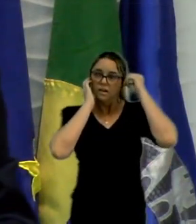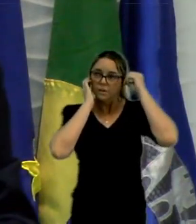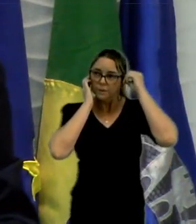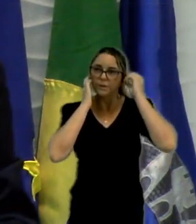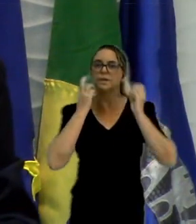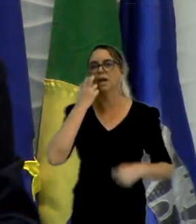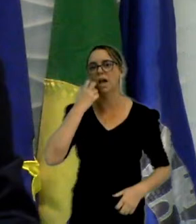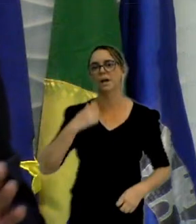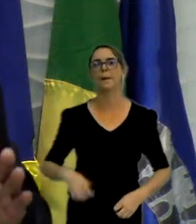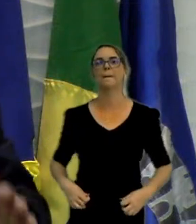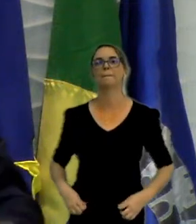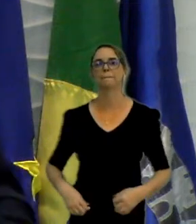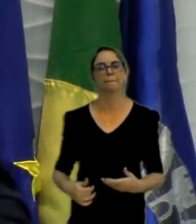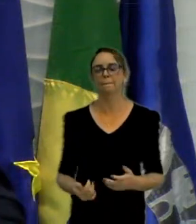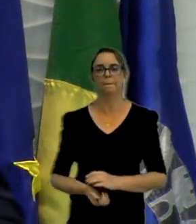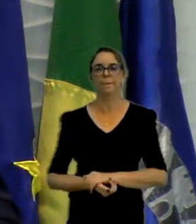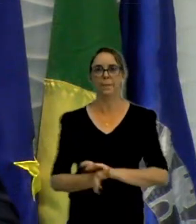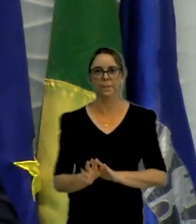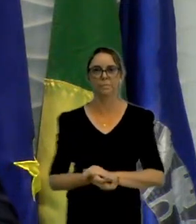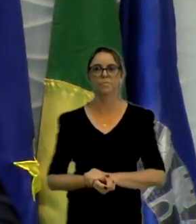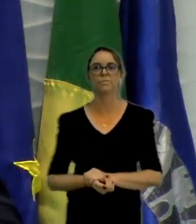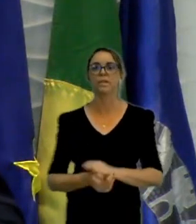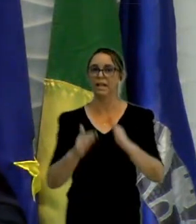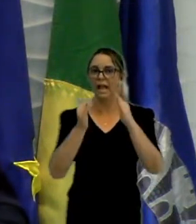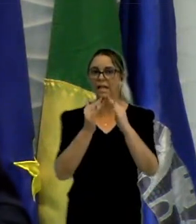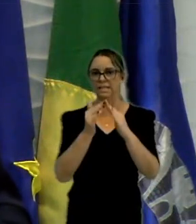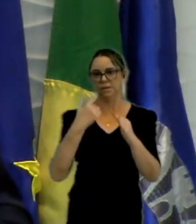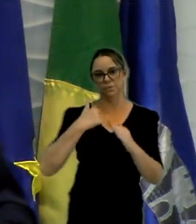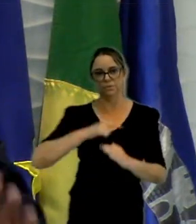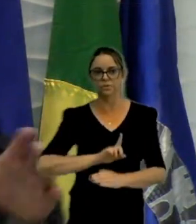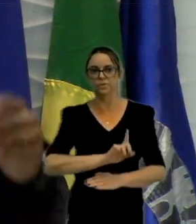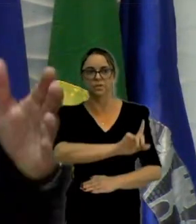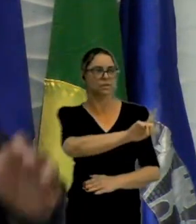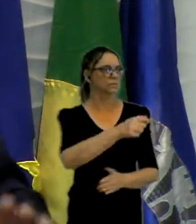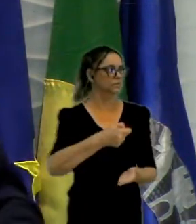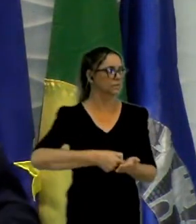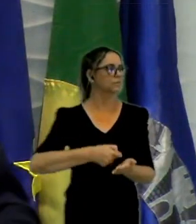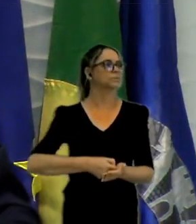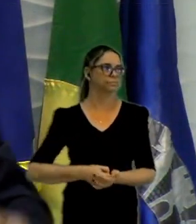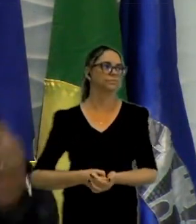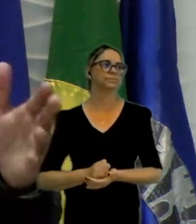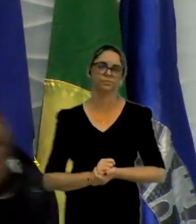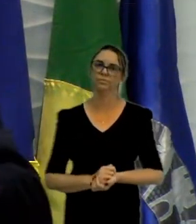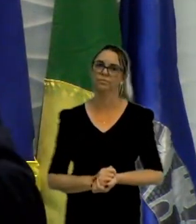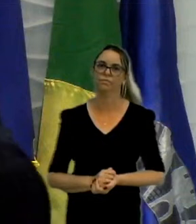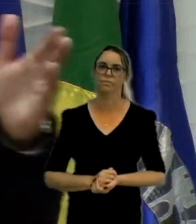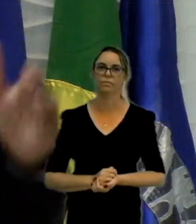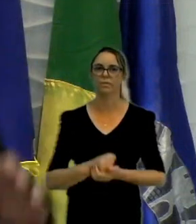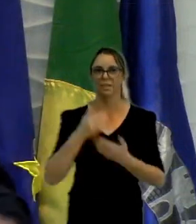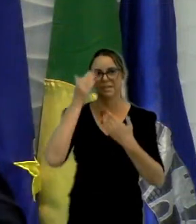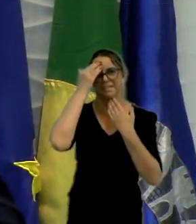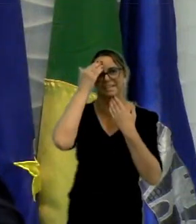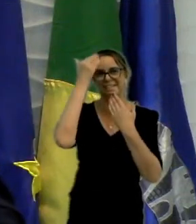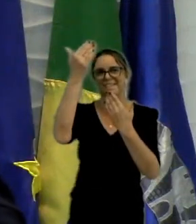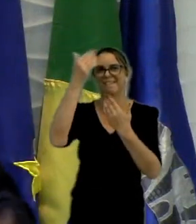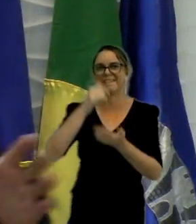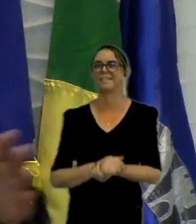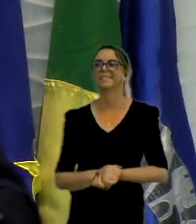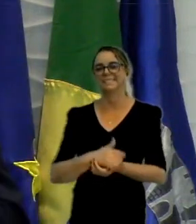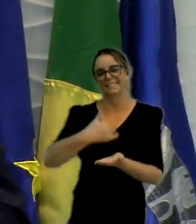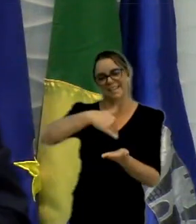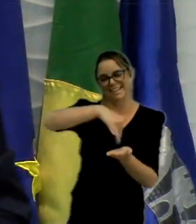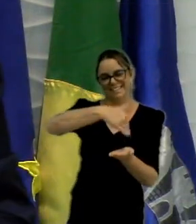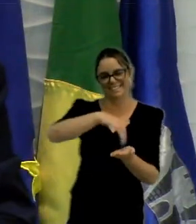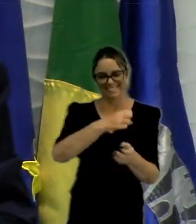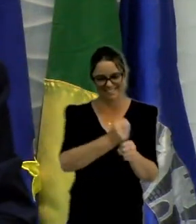casa, eu sempre cobro aqui, né? E quando eu cobro, eu venho aqui agradecer à Secretaria de